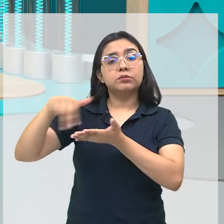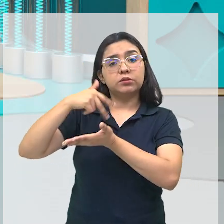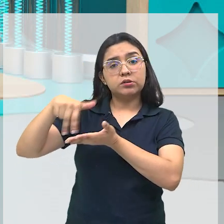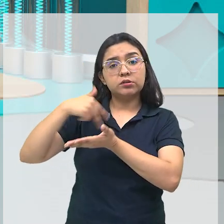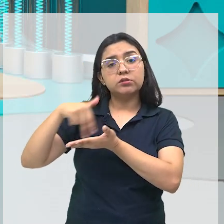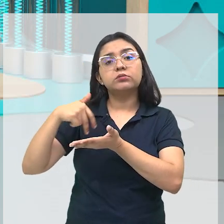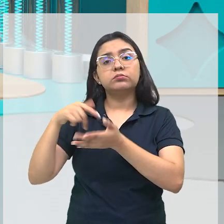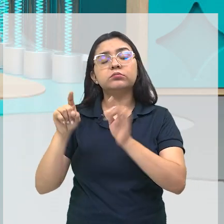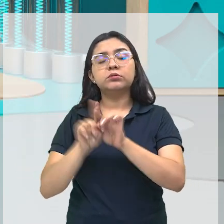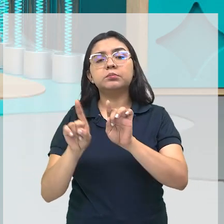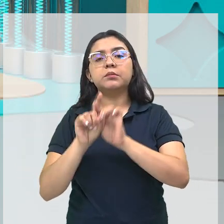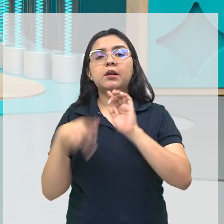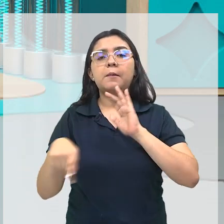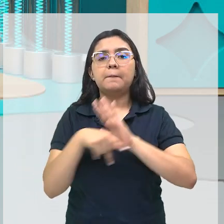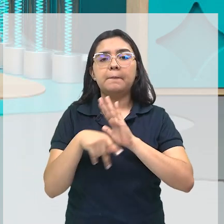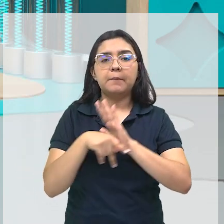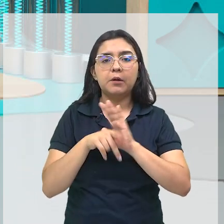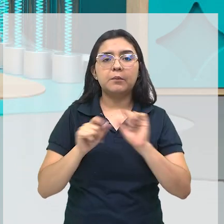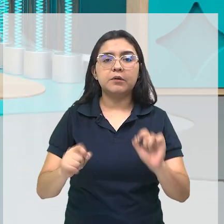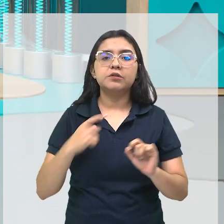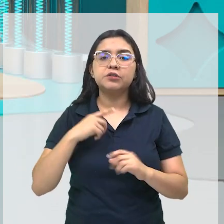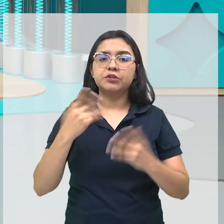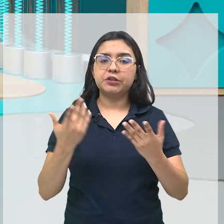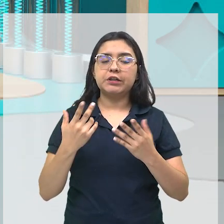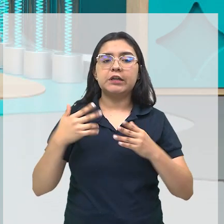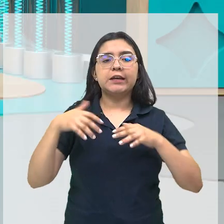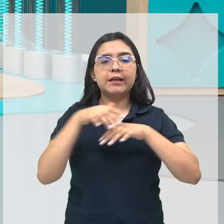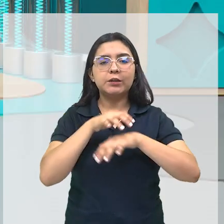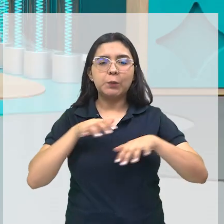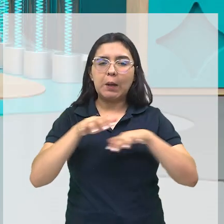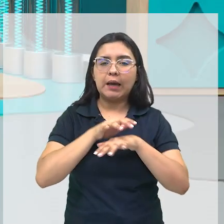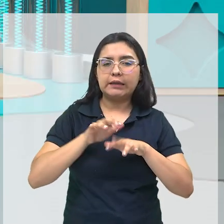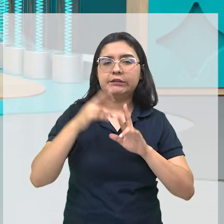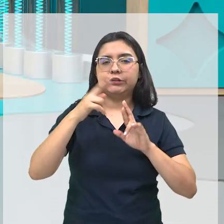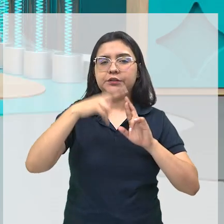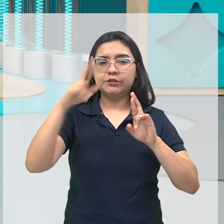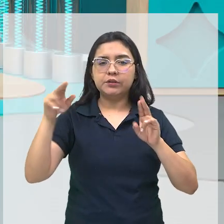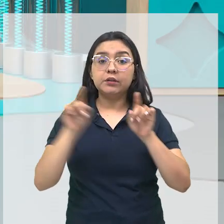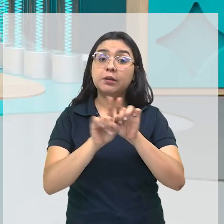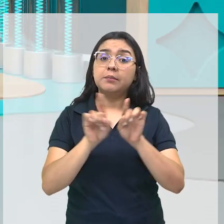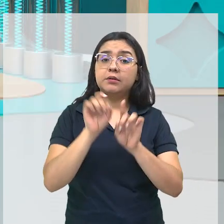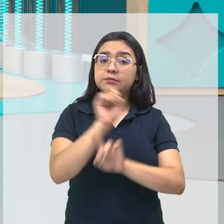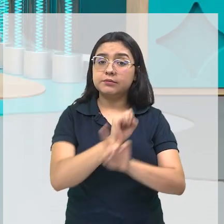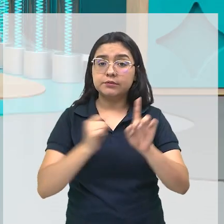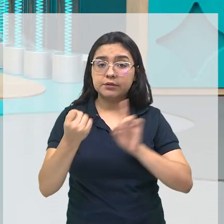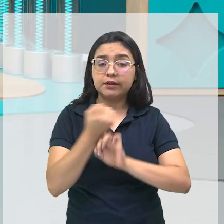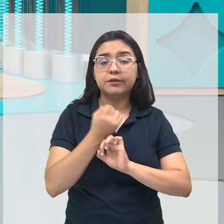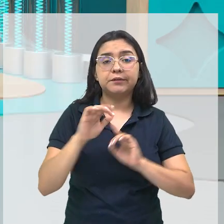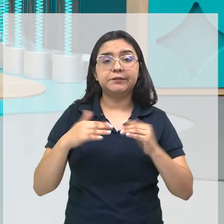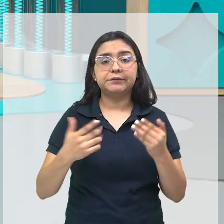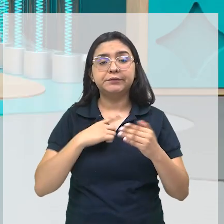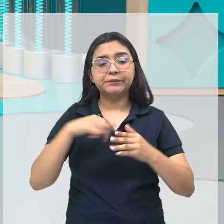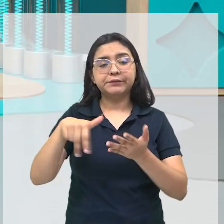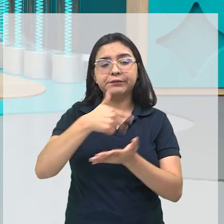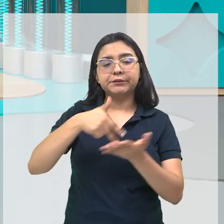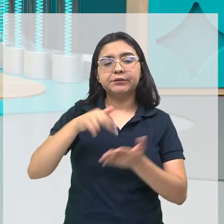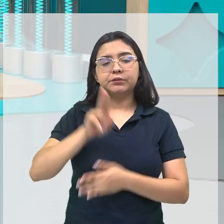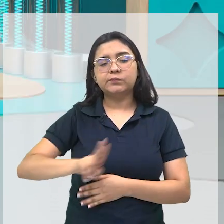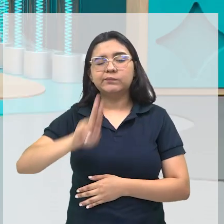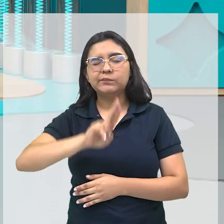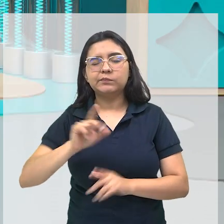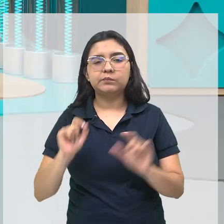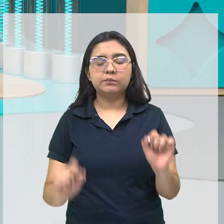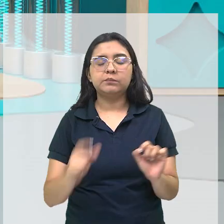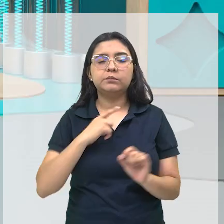e essas danças eram parte, né, de rituais religiosos ou ainda sociais. Danças que eram utilizadas, por